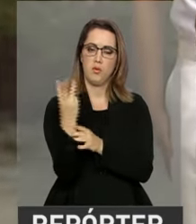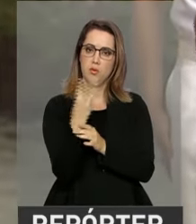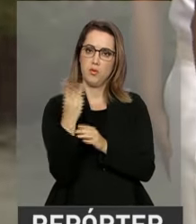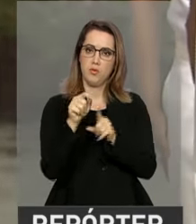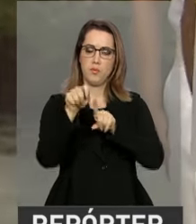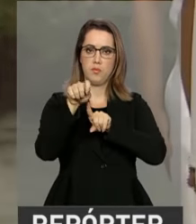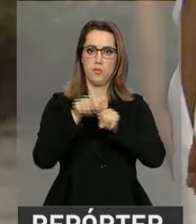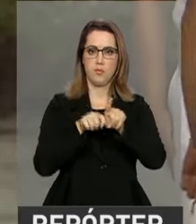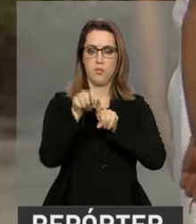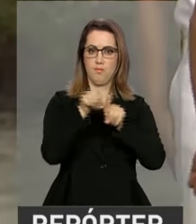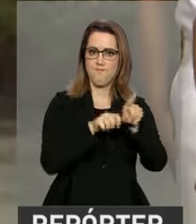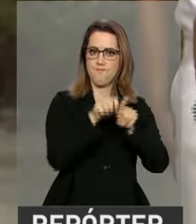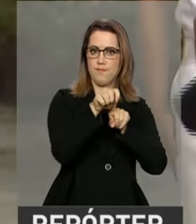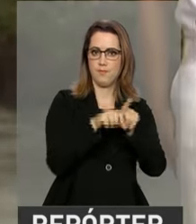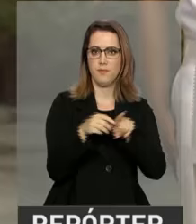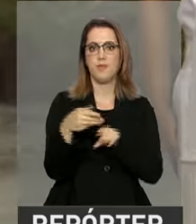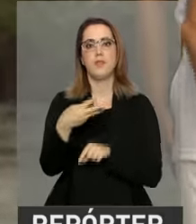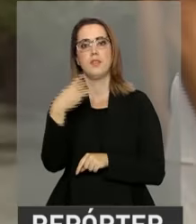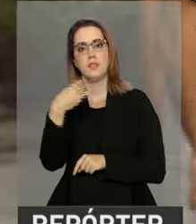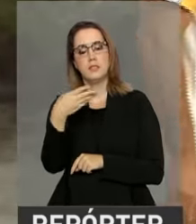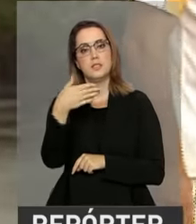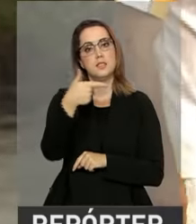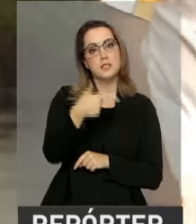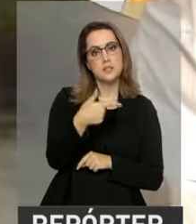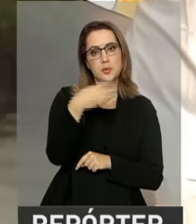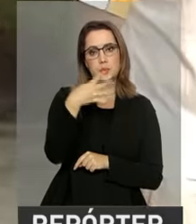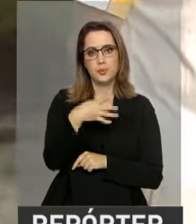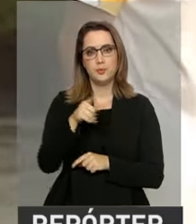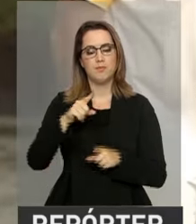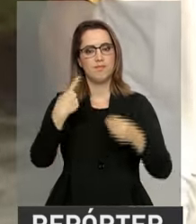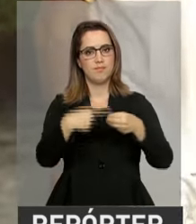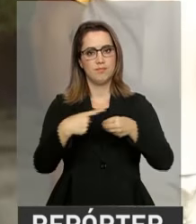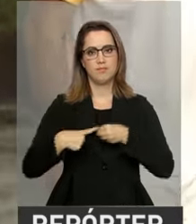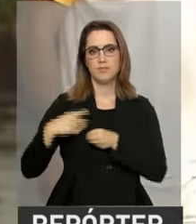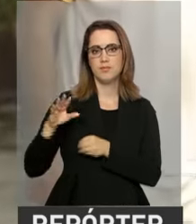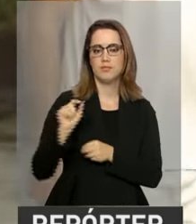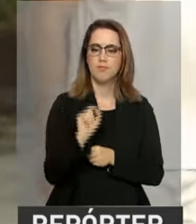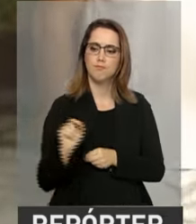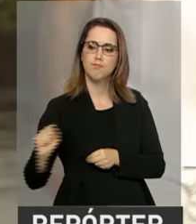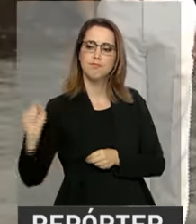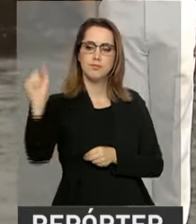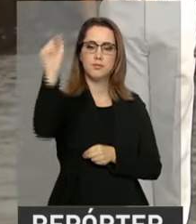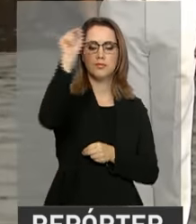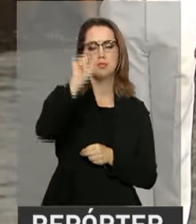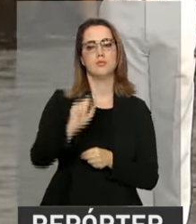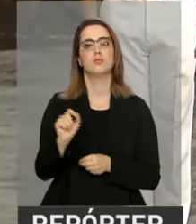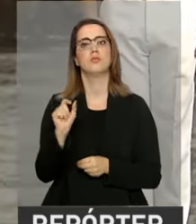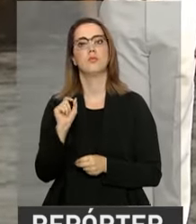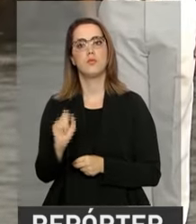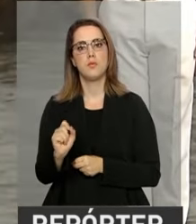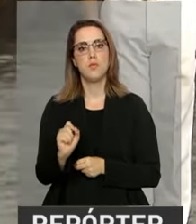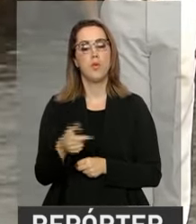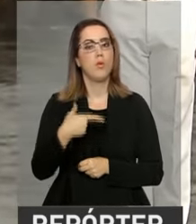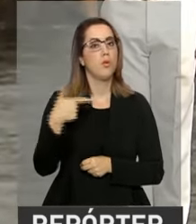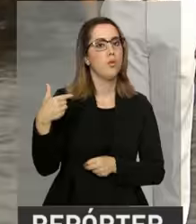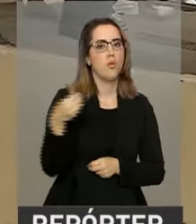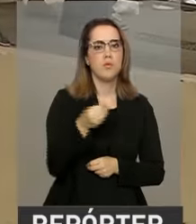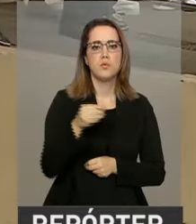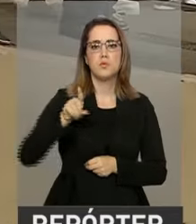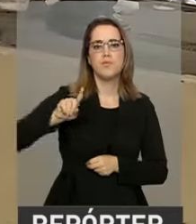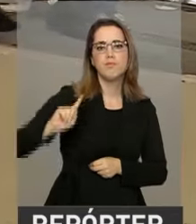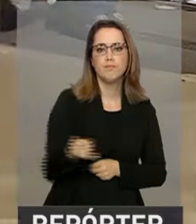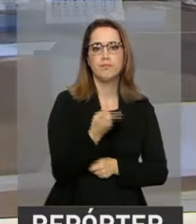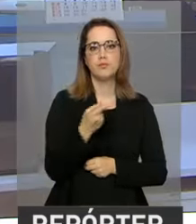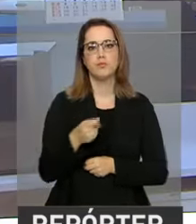rodando o Brasil percorreu 324 cidades de todos os estados e também o Distrito Federal foram